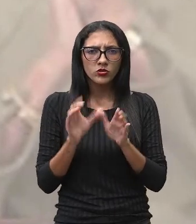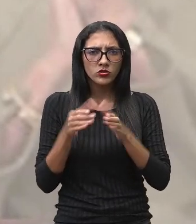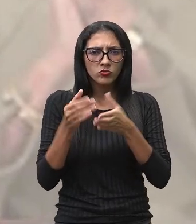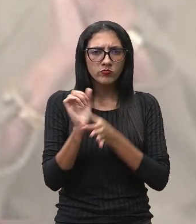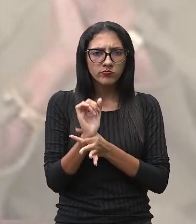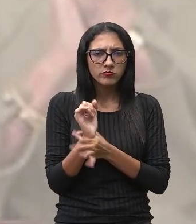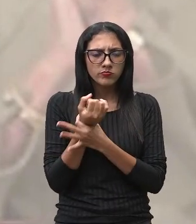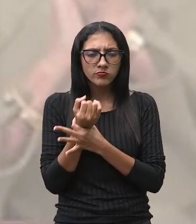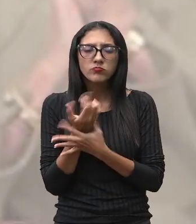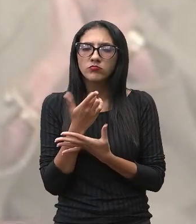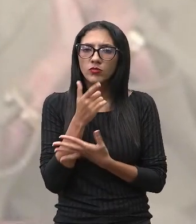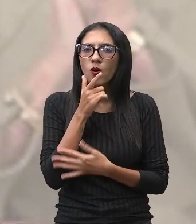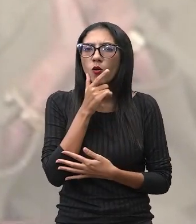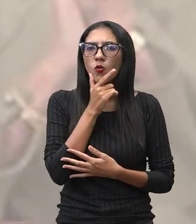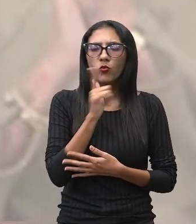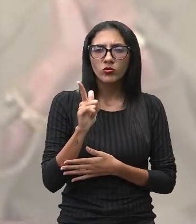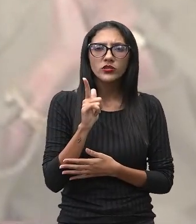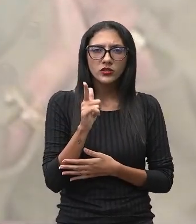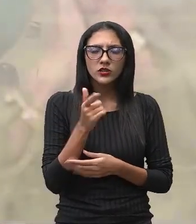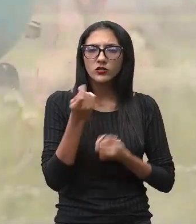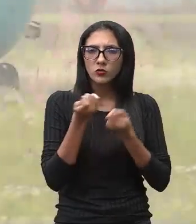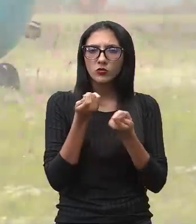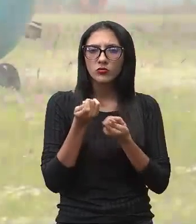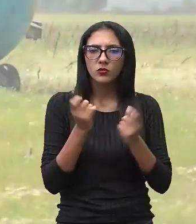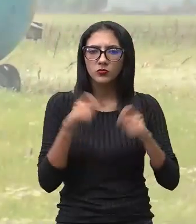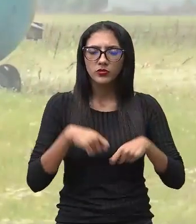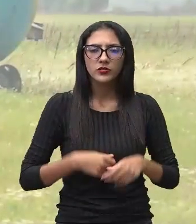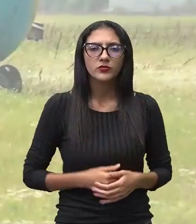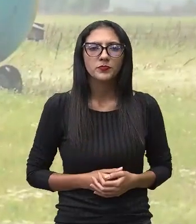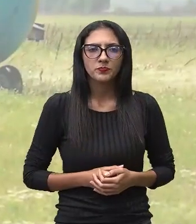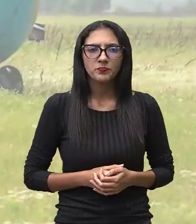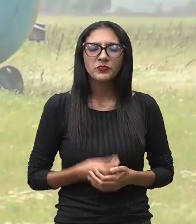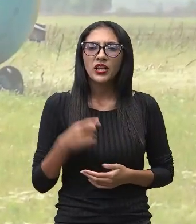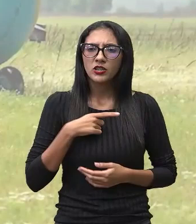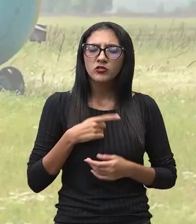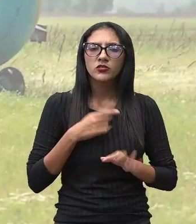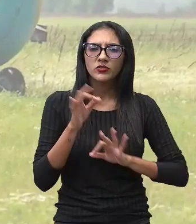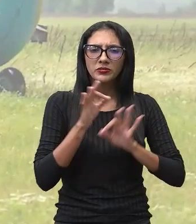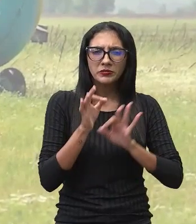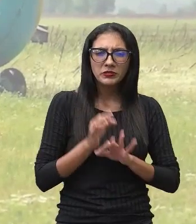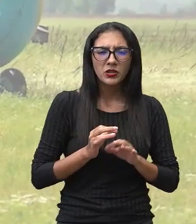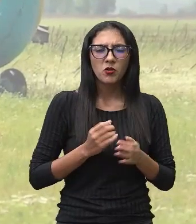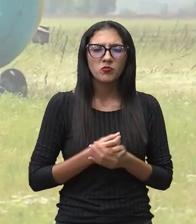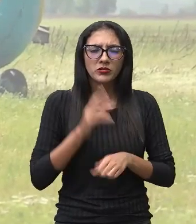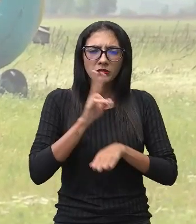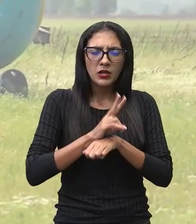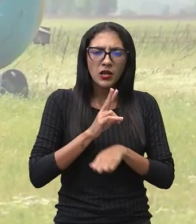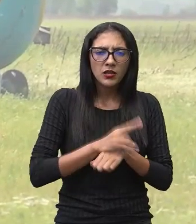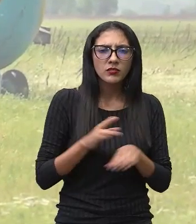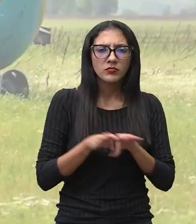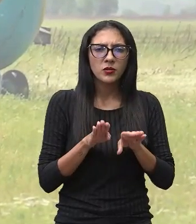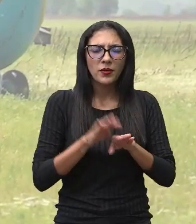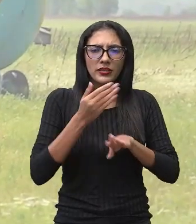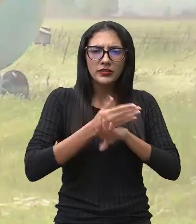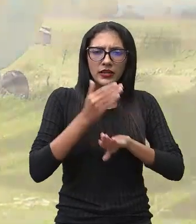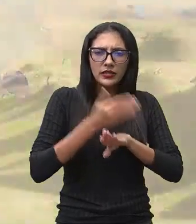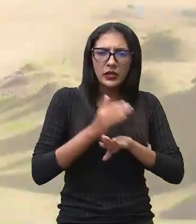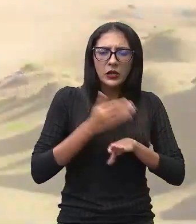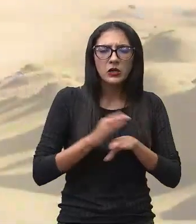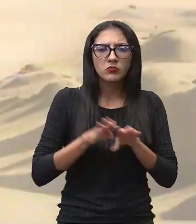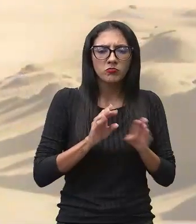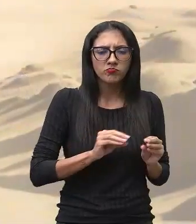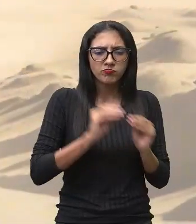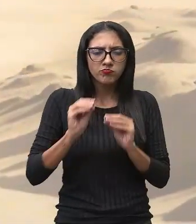iraquianas estivessem prontas para assumir o controle. Isso envolveu treinos intensivos e transferências de bases e equipamentos.